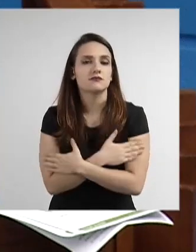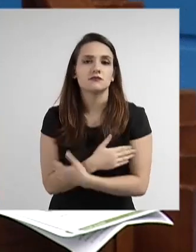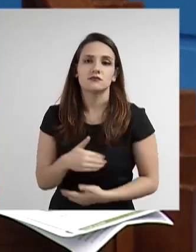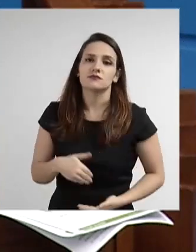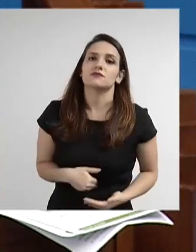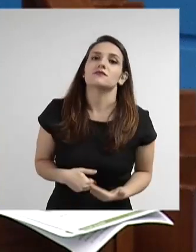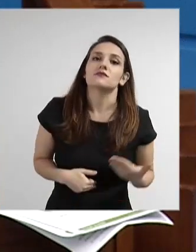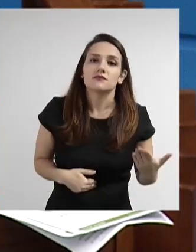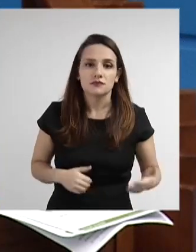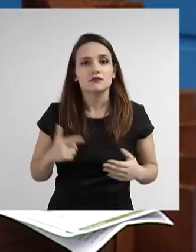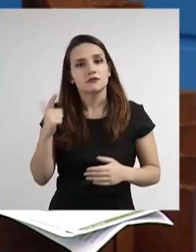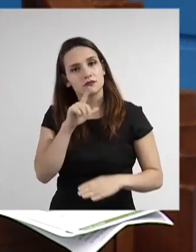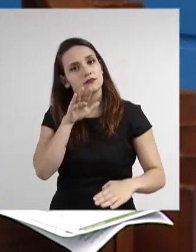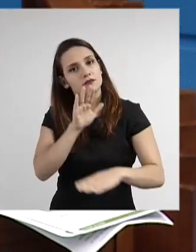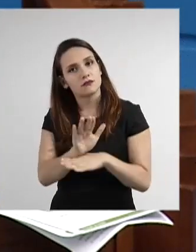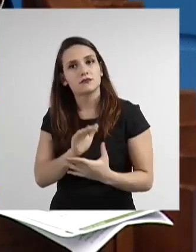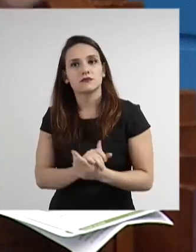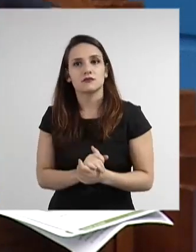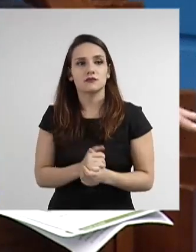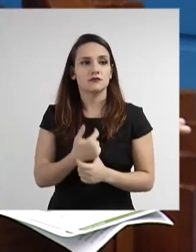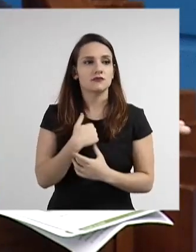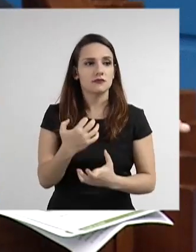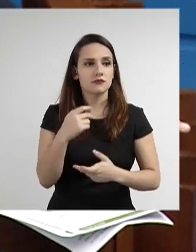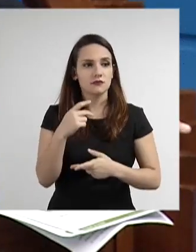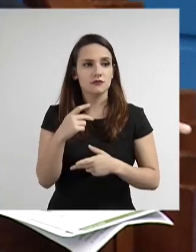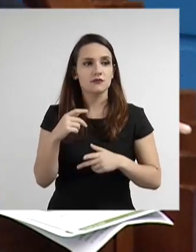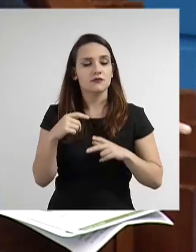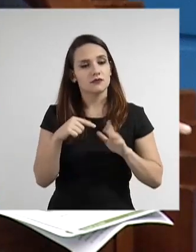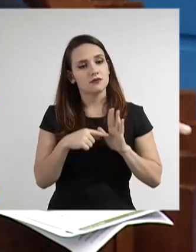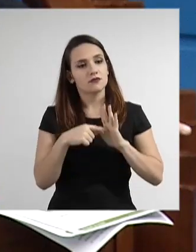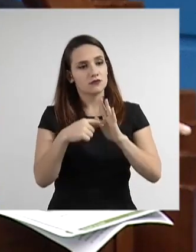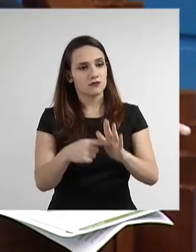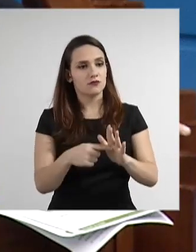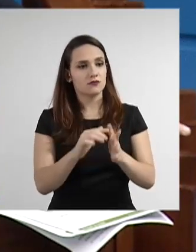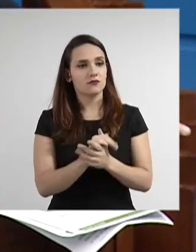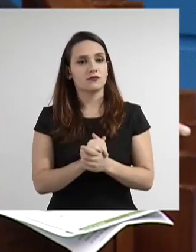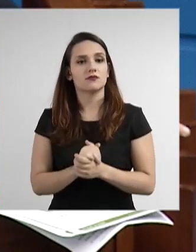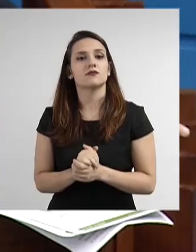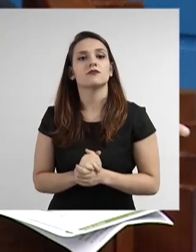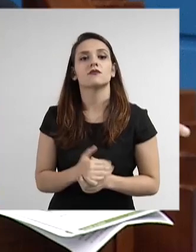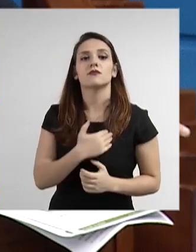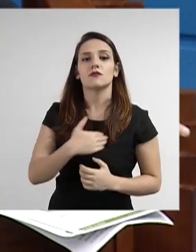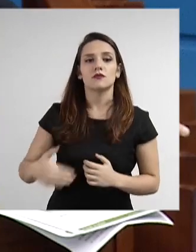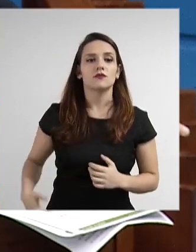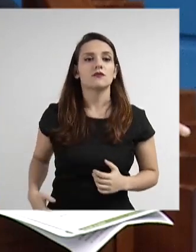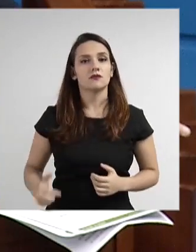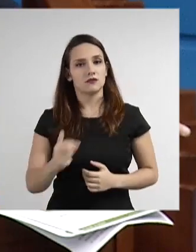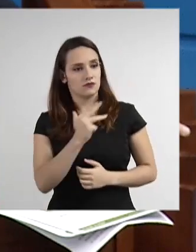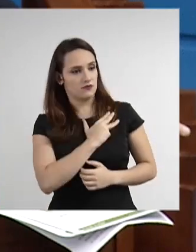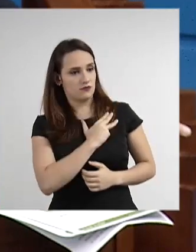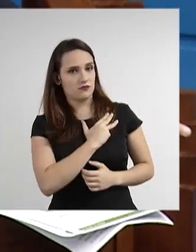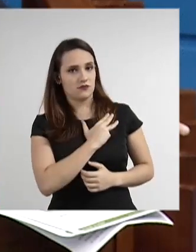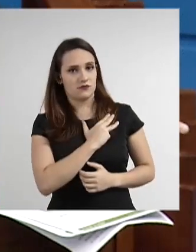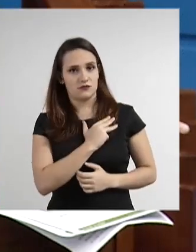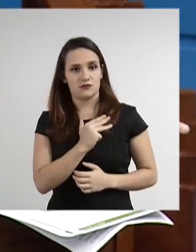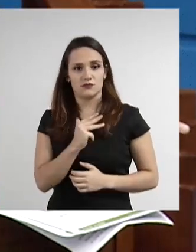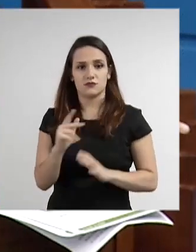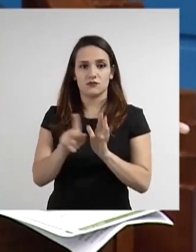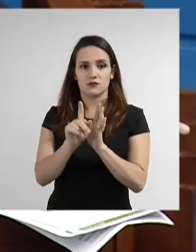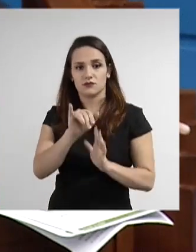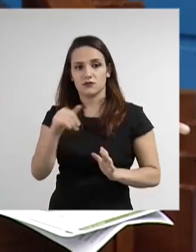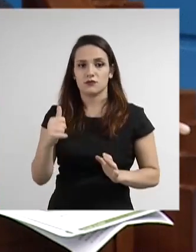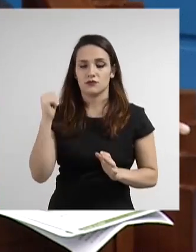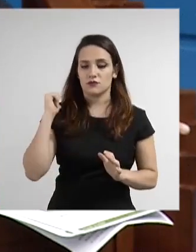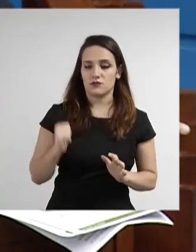passando necessidade. Aliás, eu quero trazer um dado aqui. Durante o governo Lula, o programa Bolsa